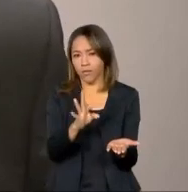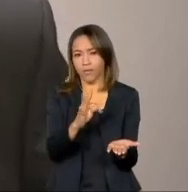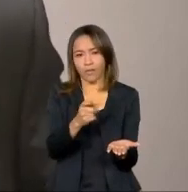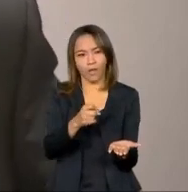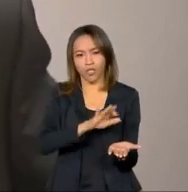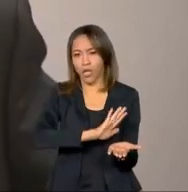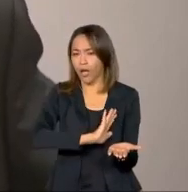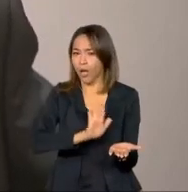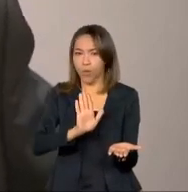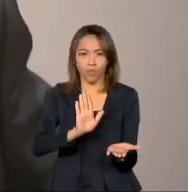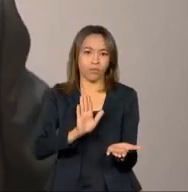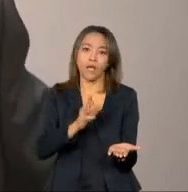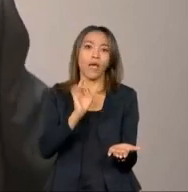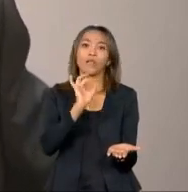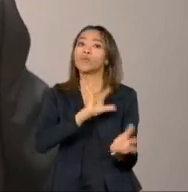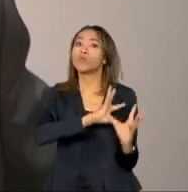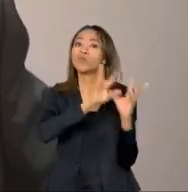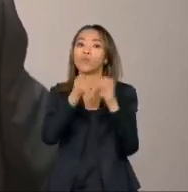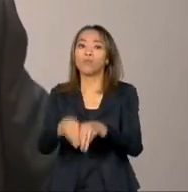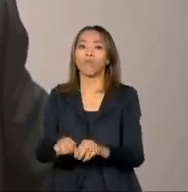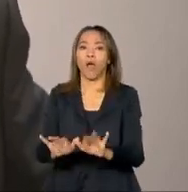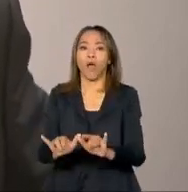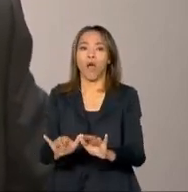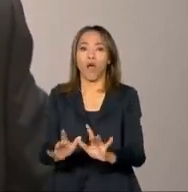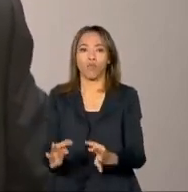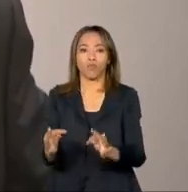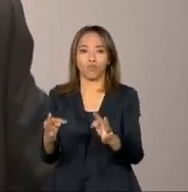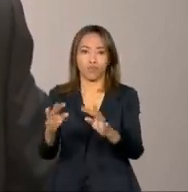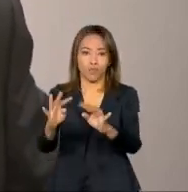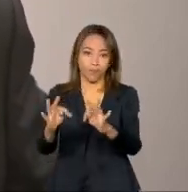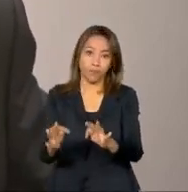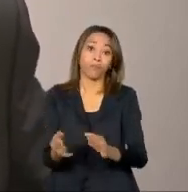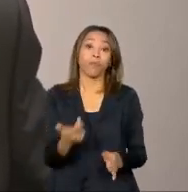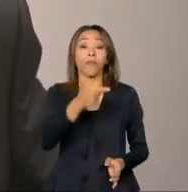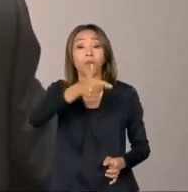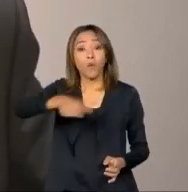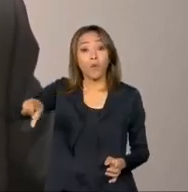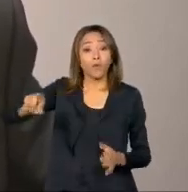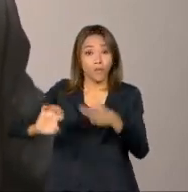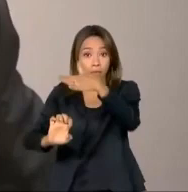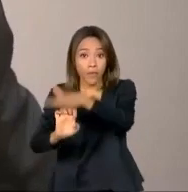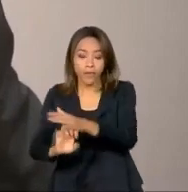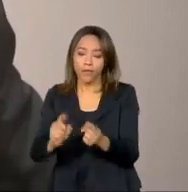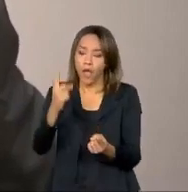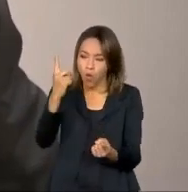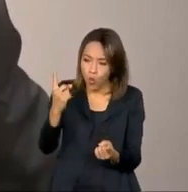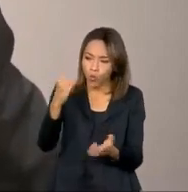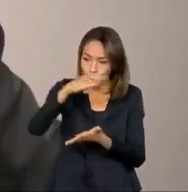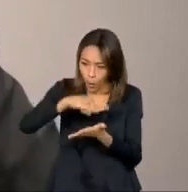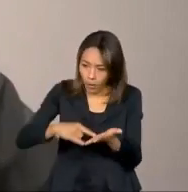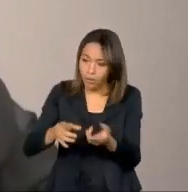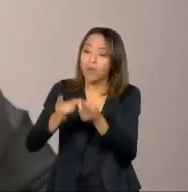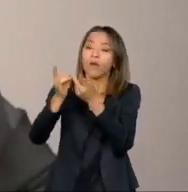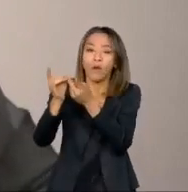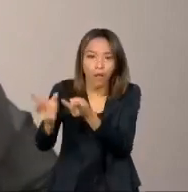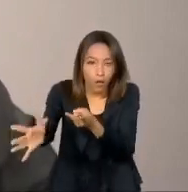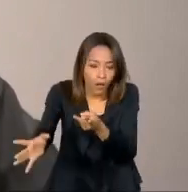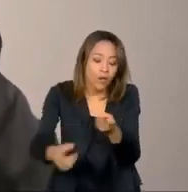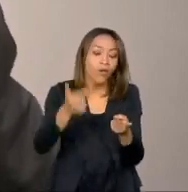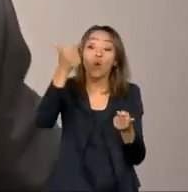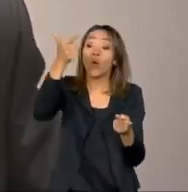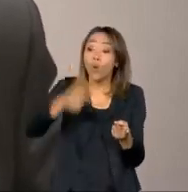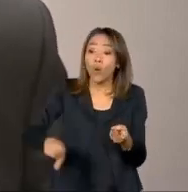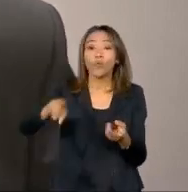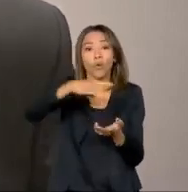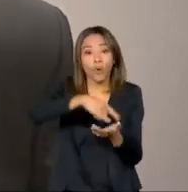digital. Exportação, uma empresa que exporta cada operação uma licença, importa cada importação uma